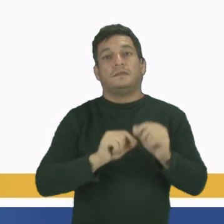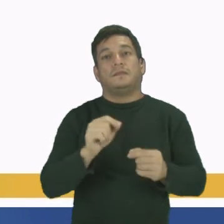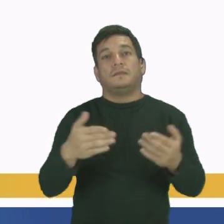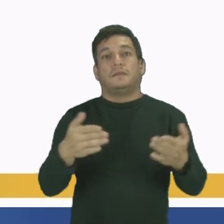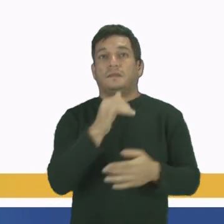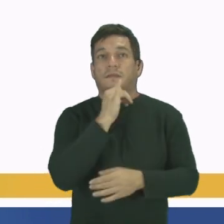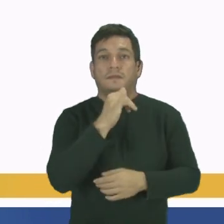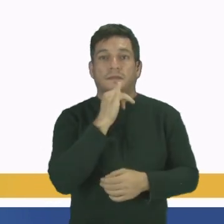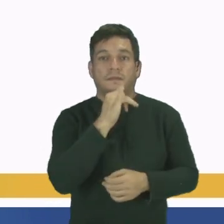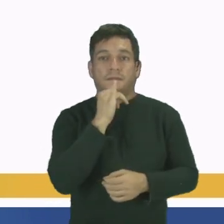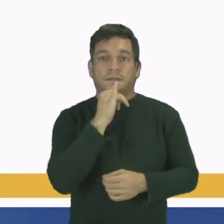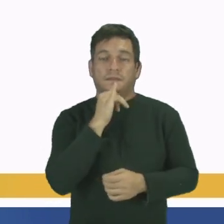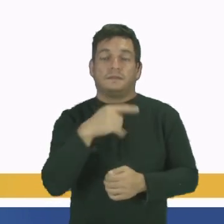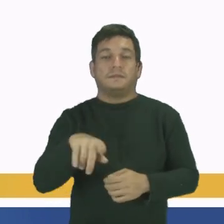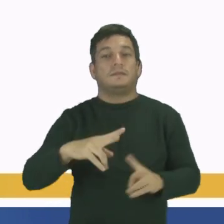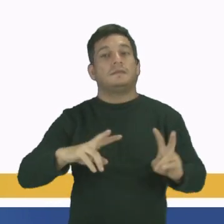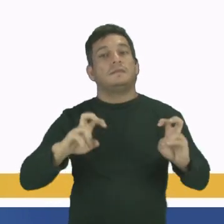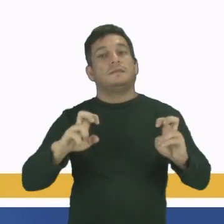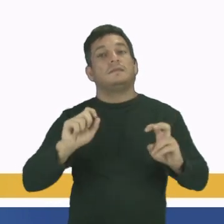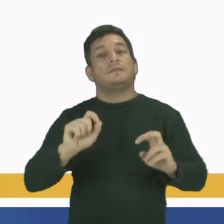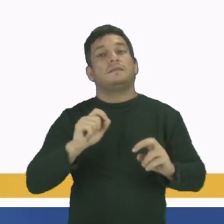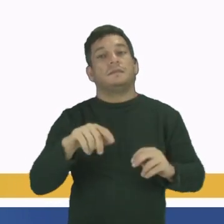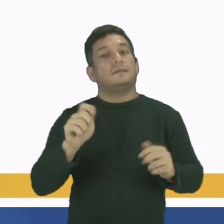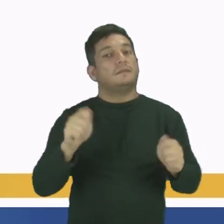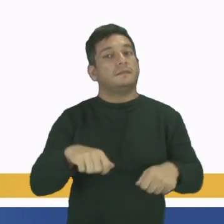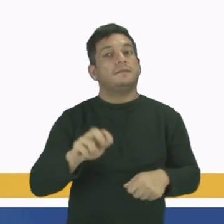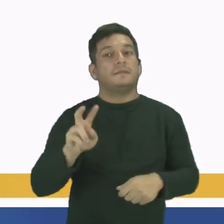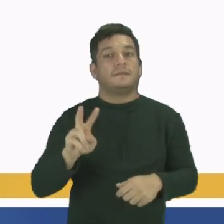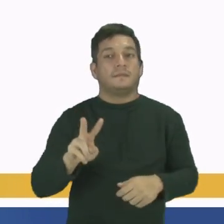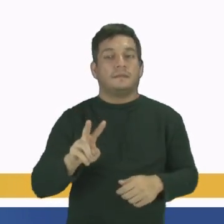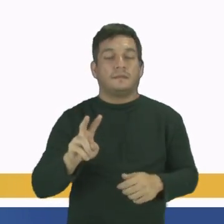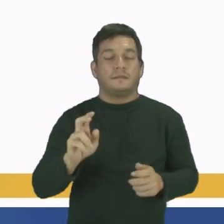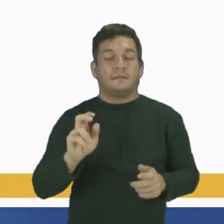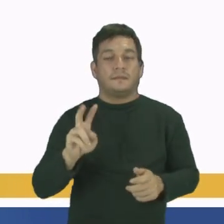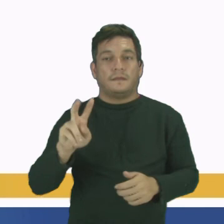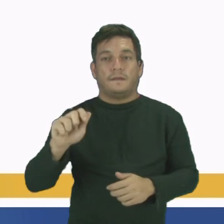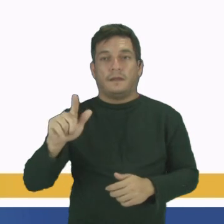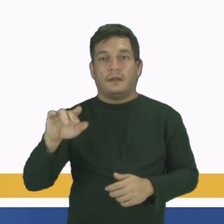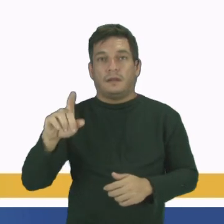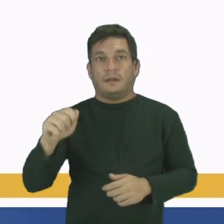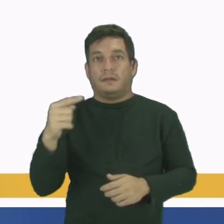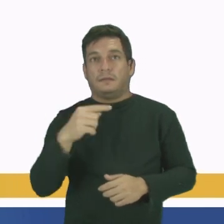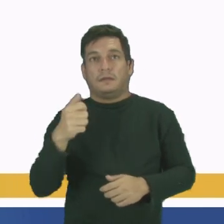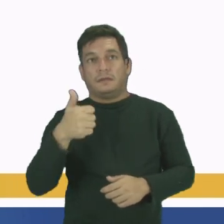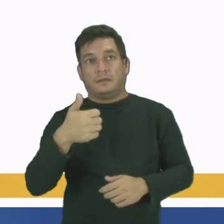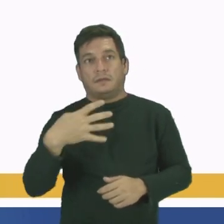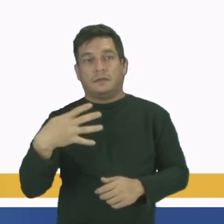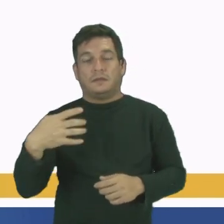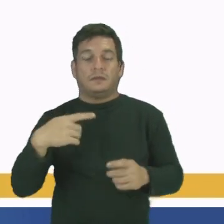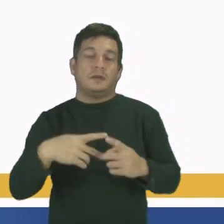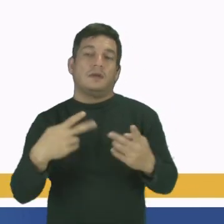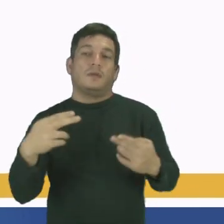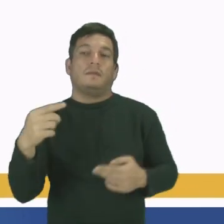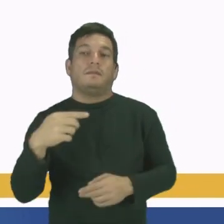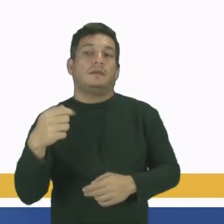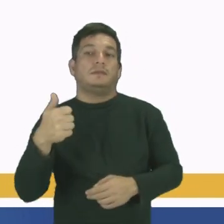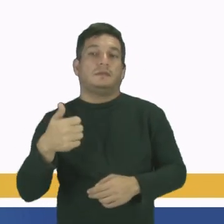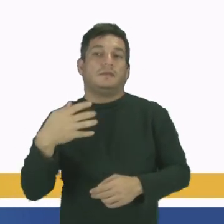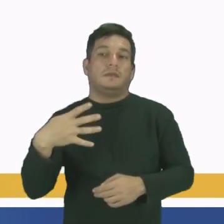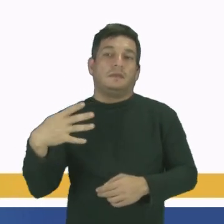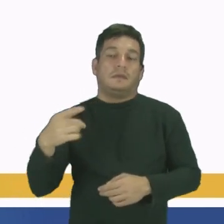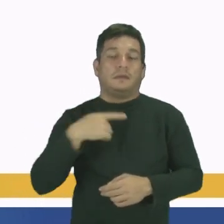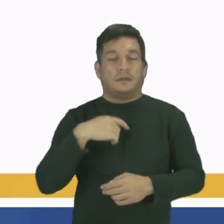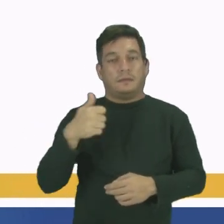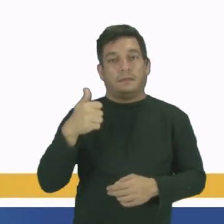um exemplo e percebemos que ela foi válida. Menos 144 foi igual a menos 144. Então, essa